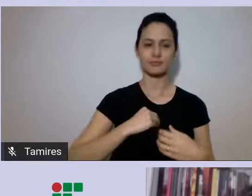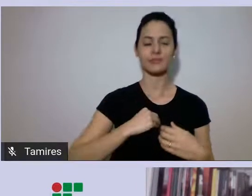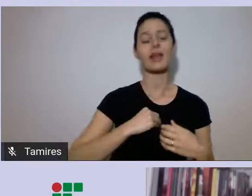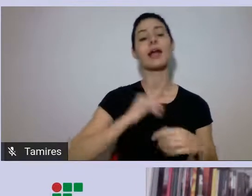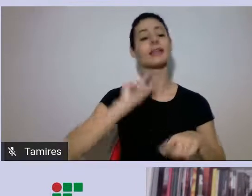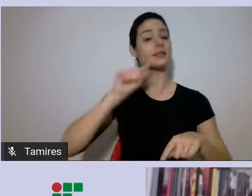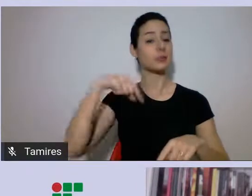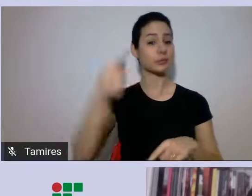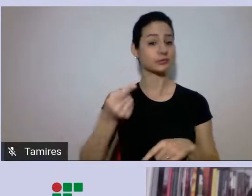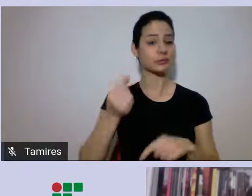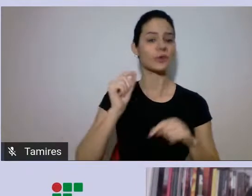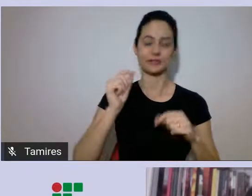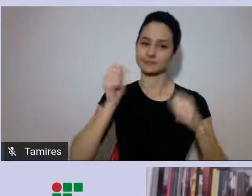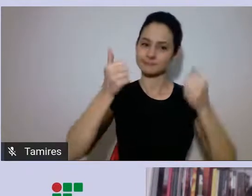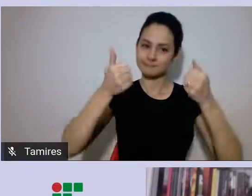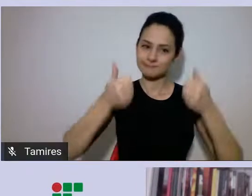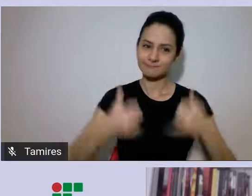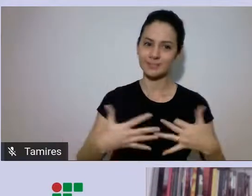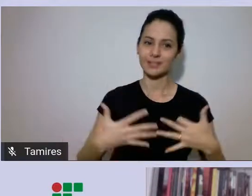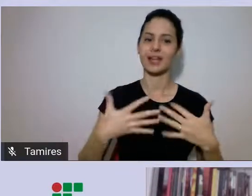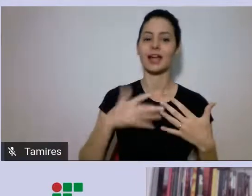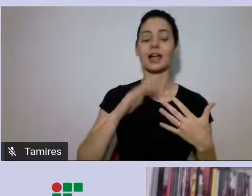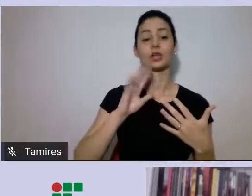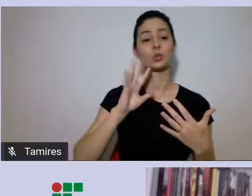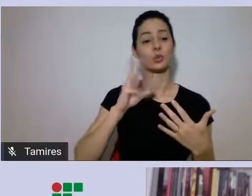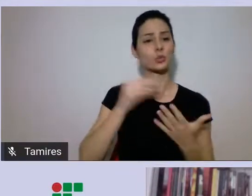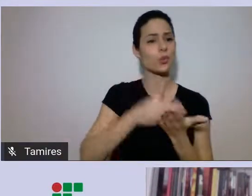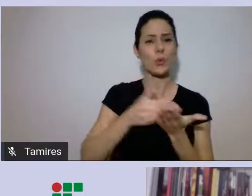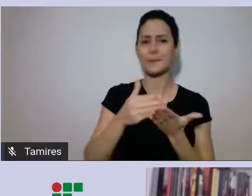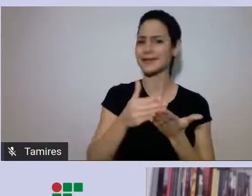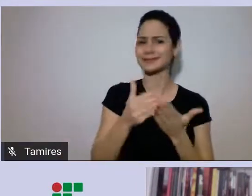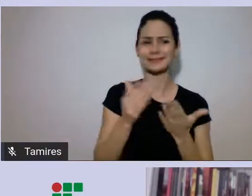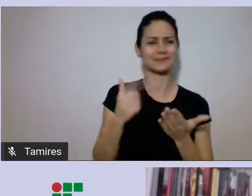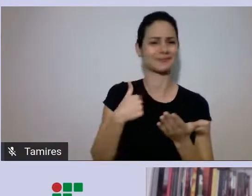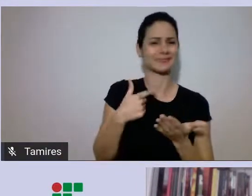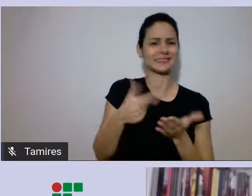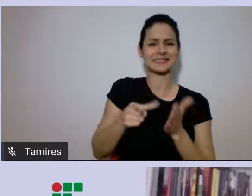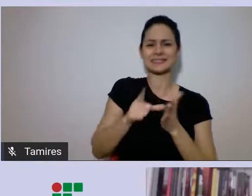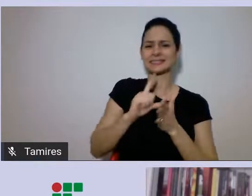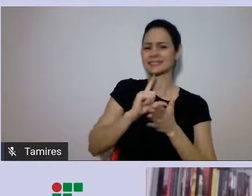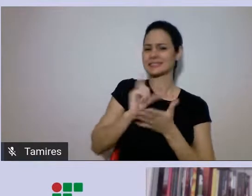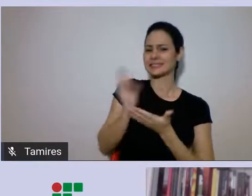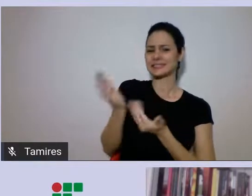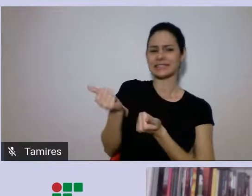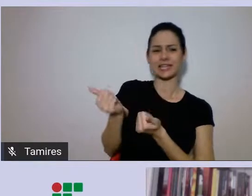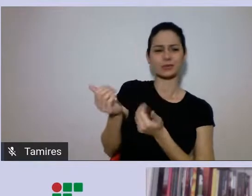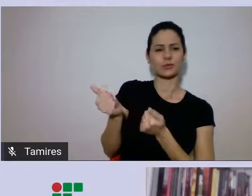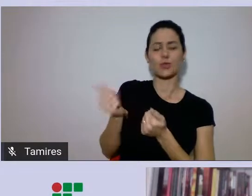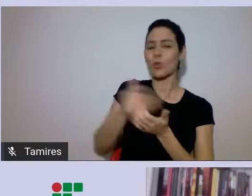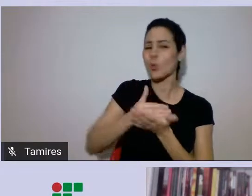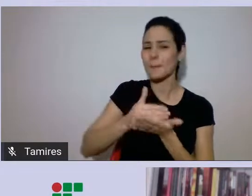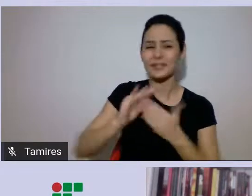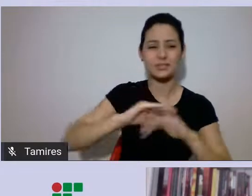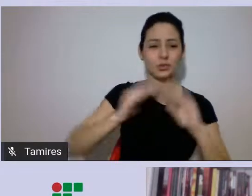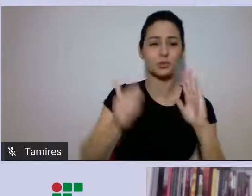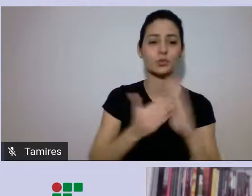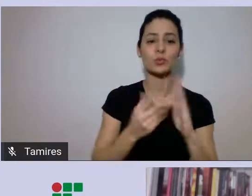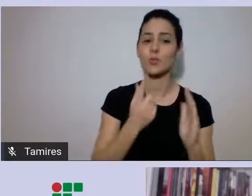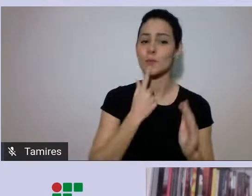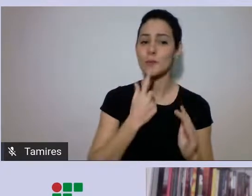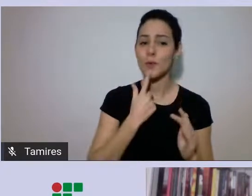seguinte: tudo isso se inicia muito cedo. É, de fato, o começo de tudo. Pela